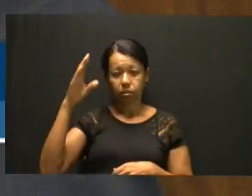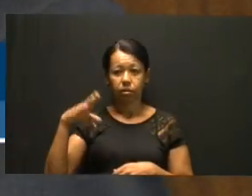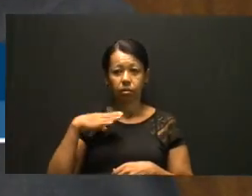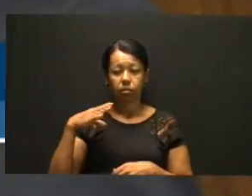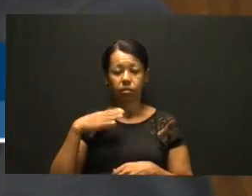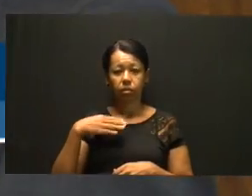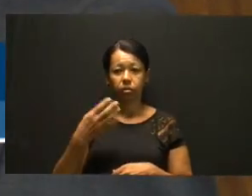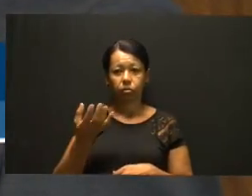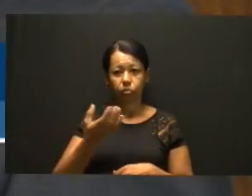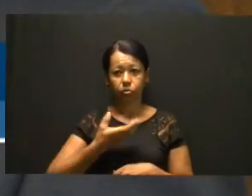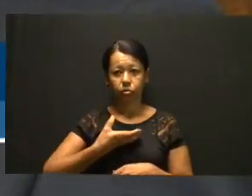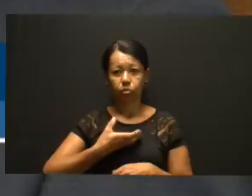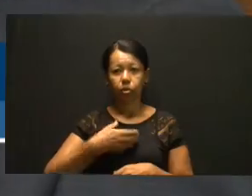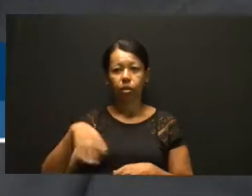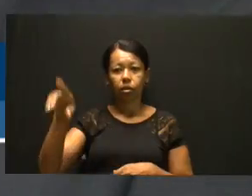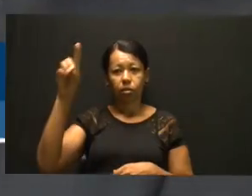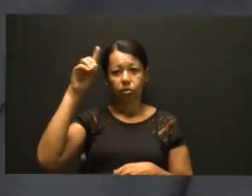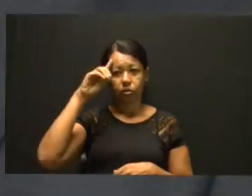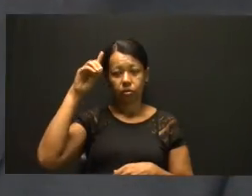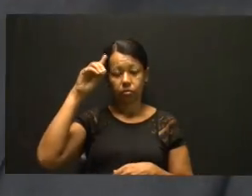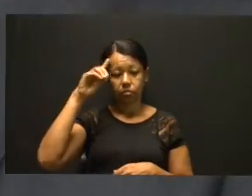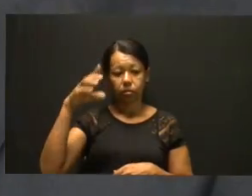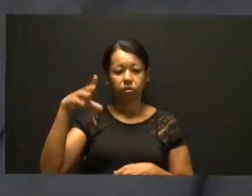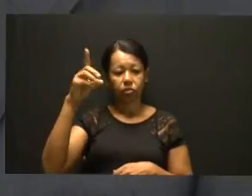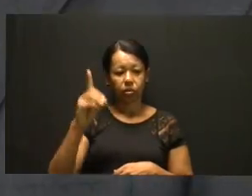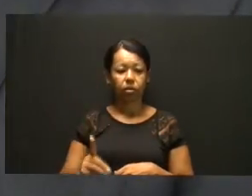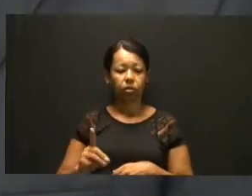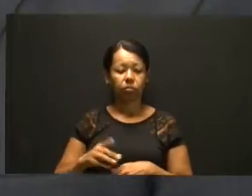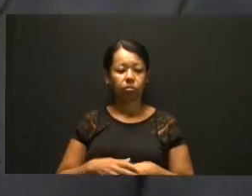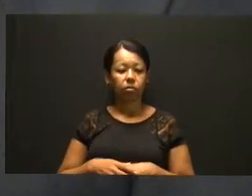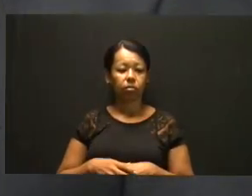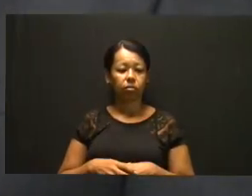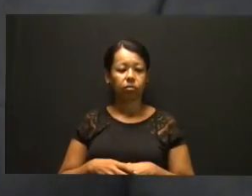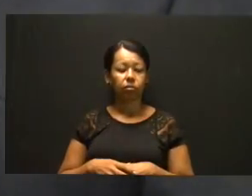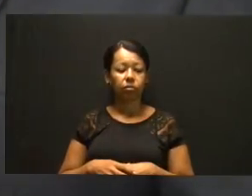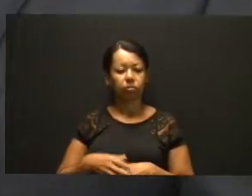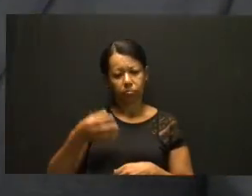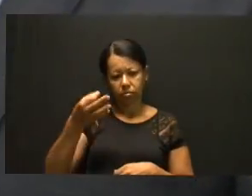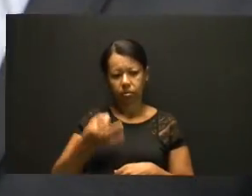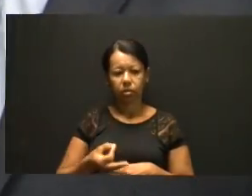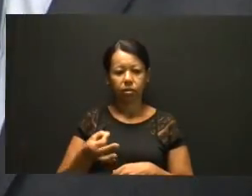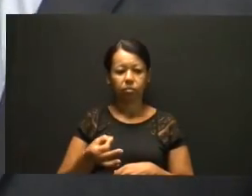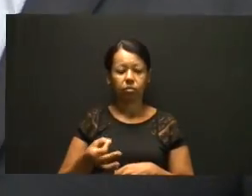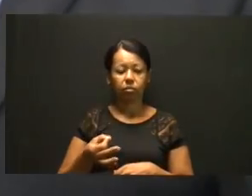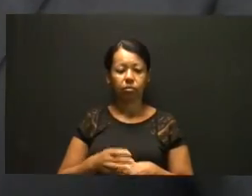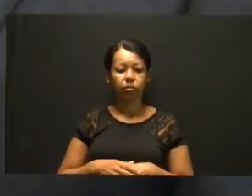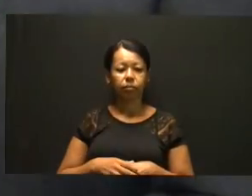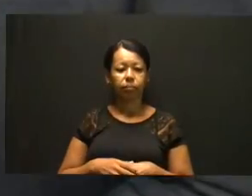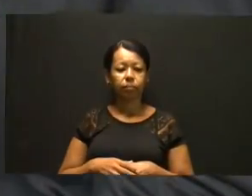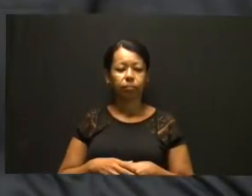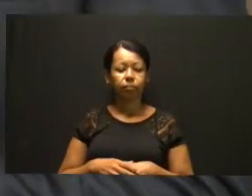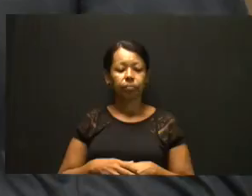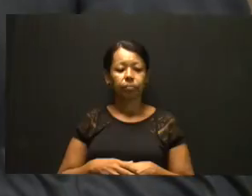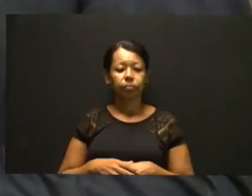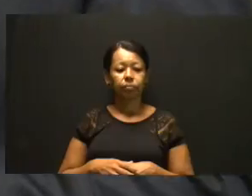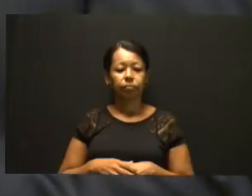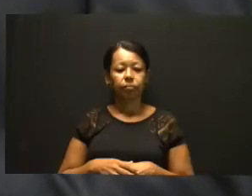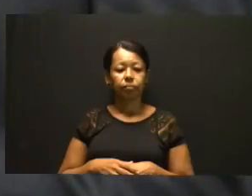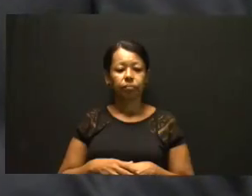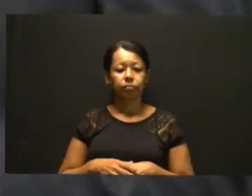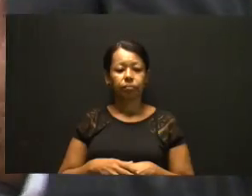milionária, direito é direito, né, vereador? Direito é direito, não tenha dúvida. Não tenho a menor dúvida disso. Tanto